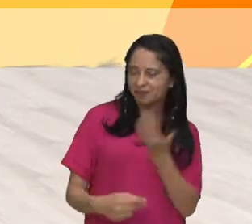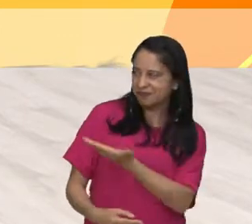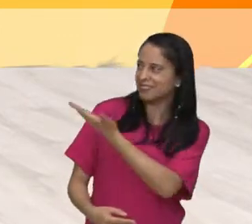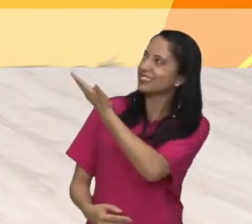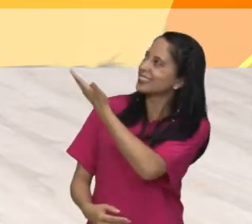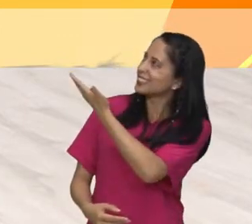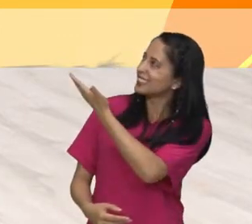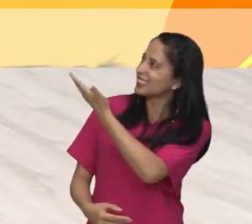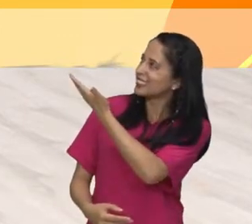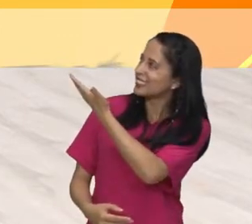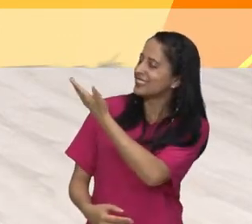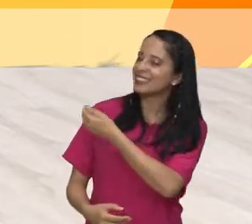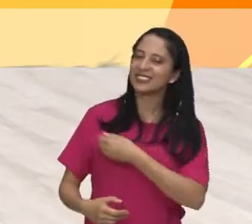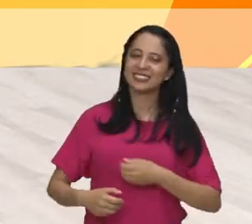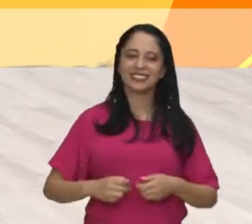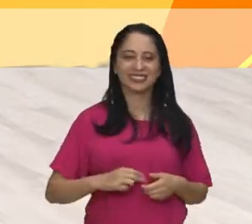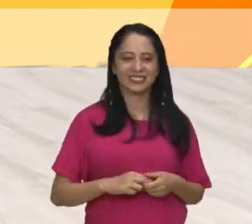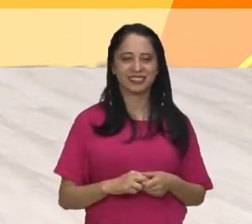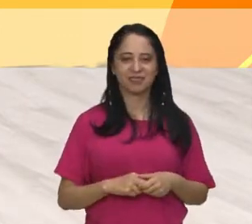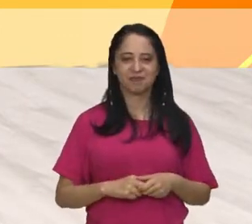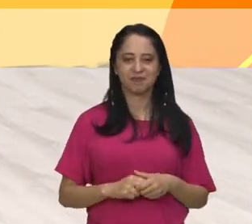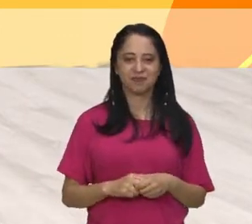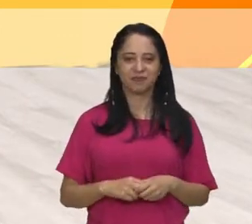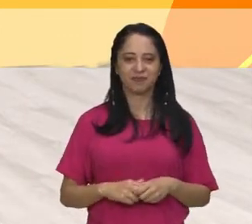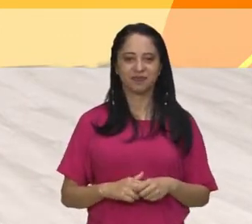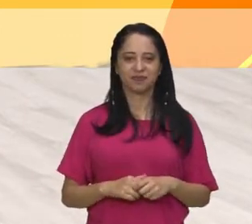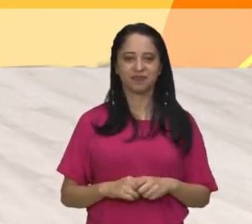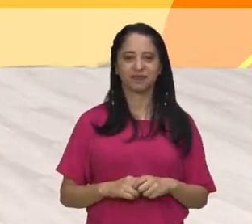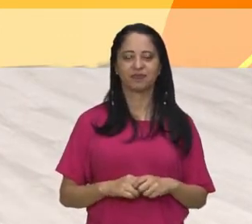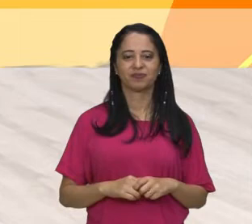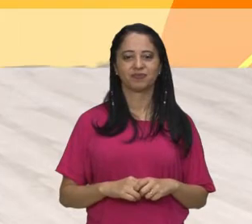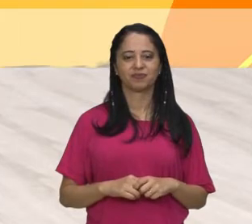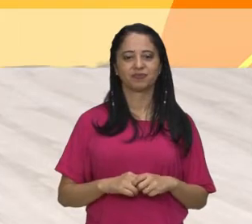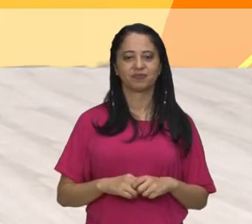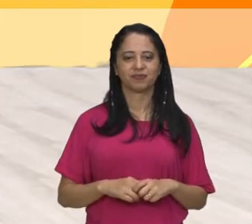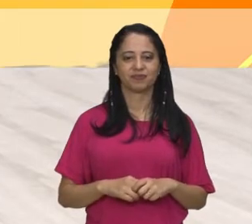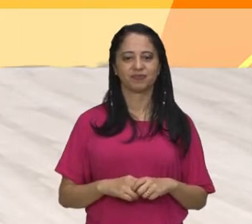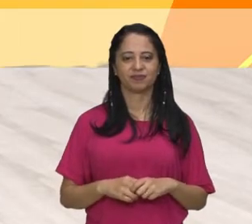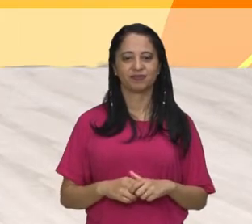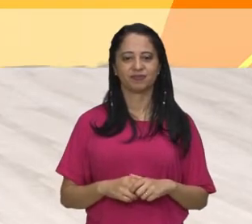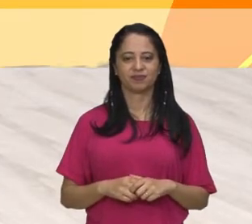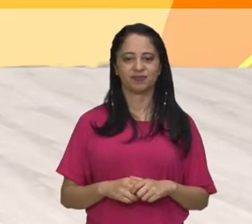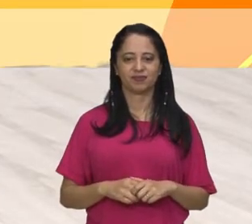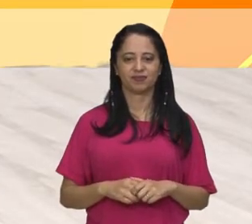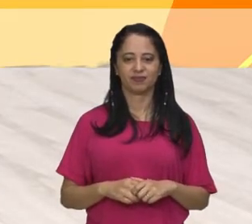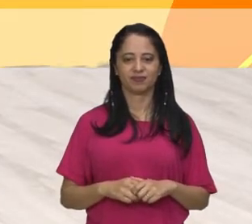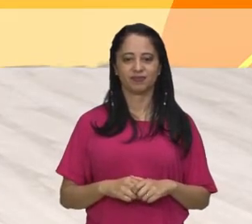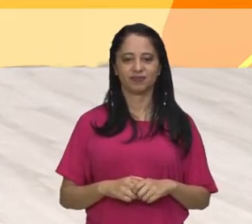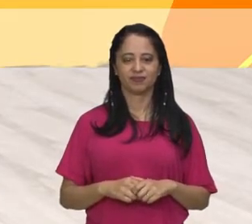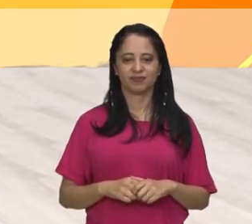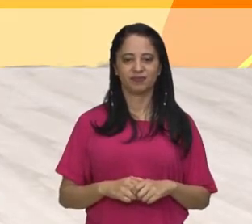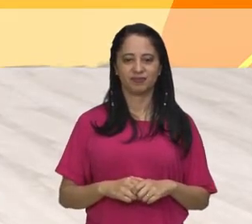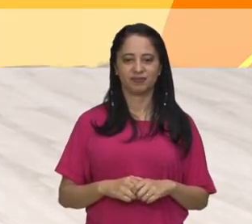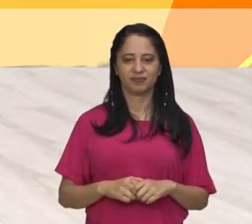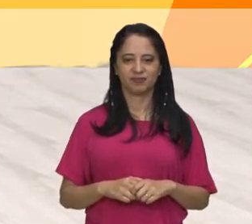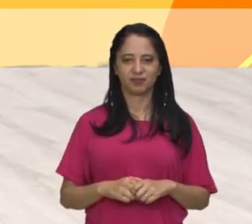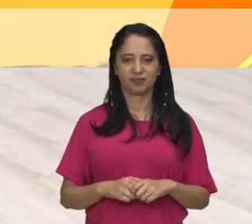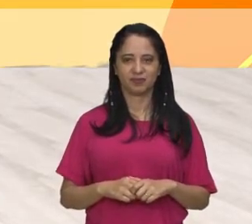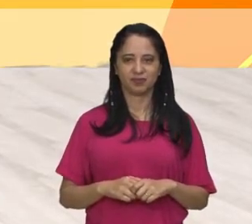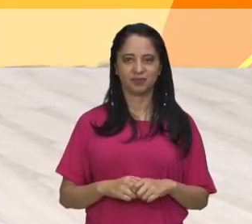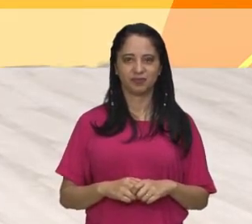4, 5, 6, 7, vai virar. E 1, e 2, 3,